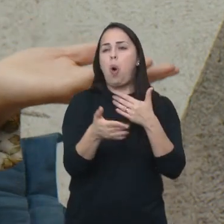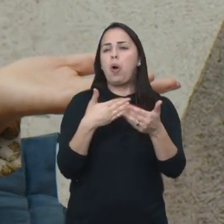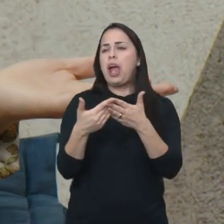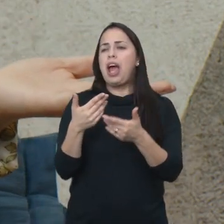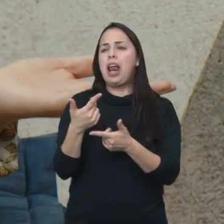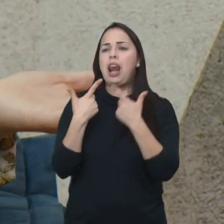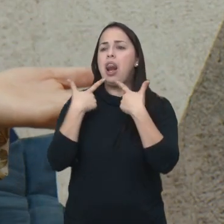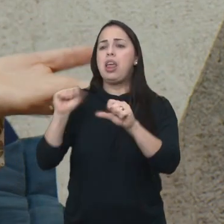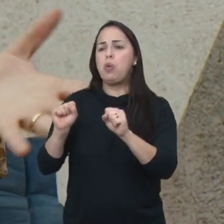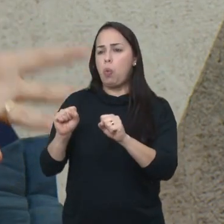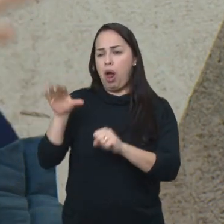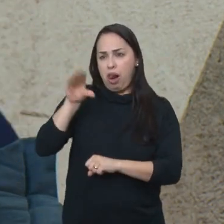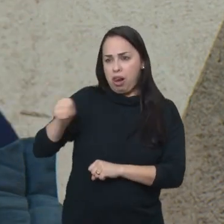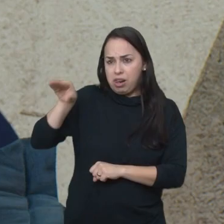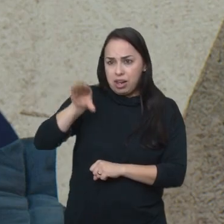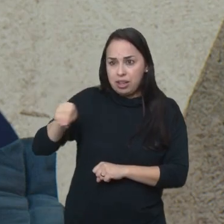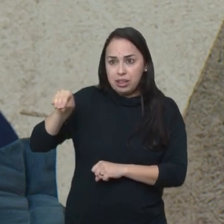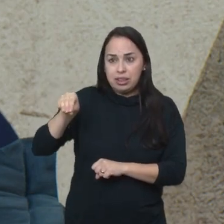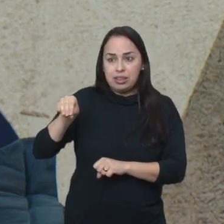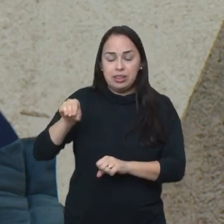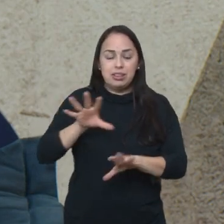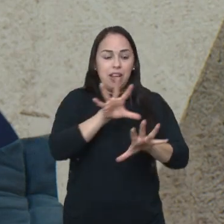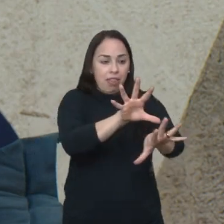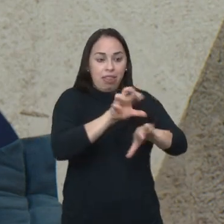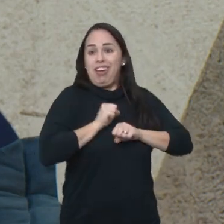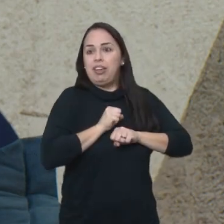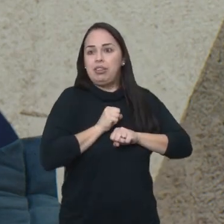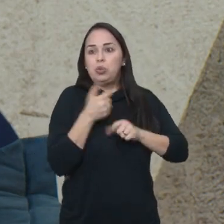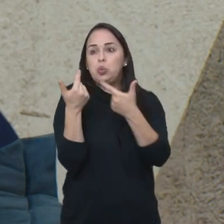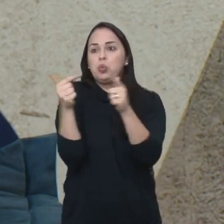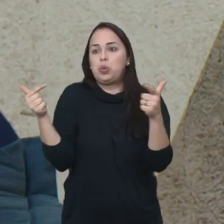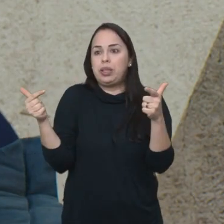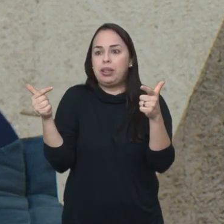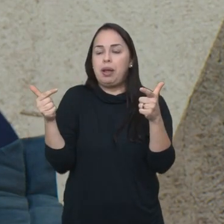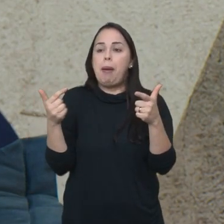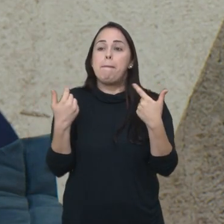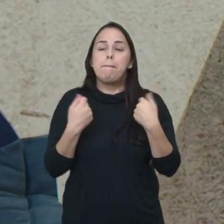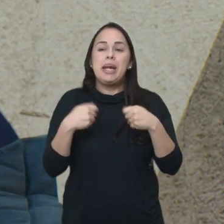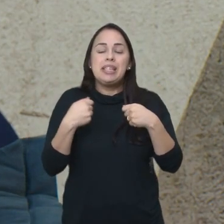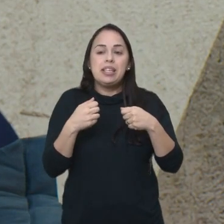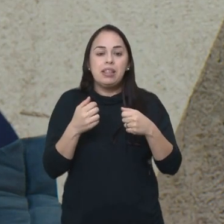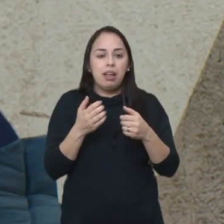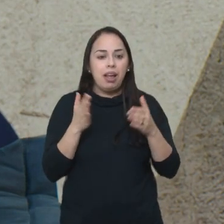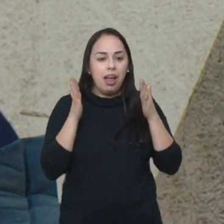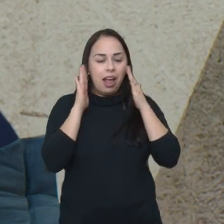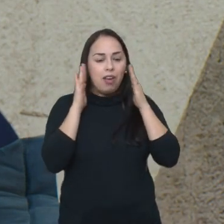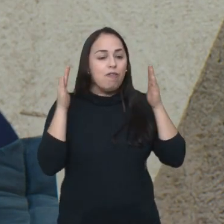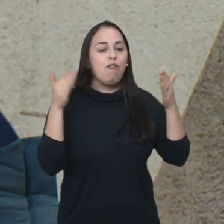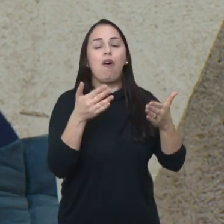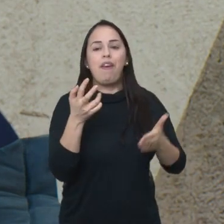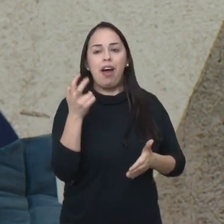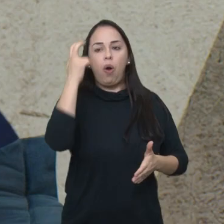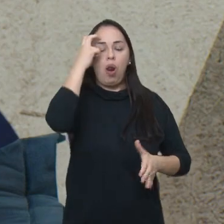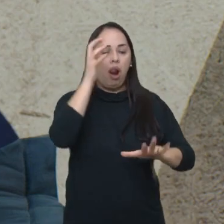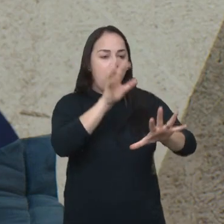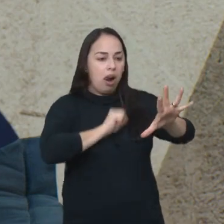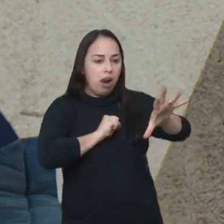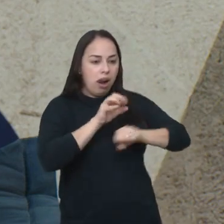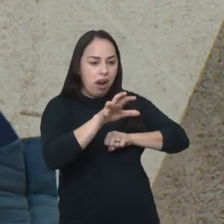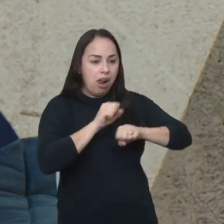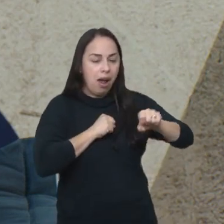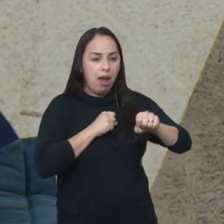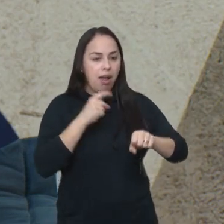qualquer outra língua oral, você não vai adquirir, né? Você precisa de uma imersão cultural para que você passe